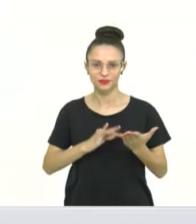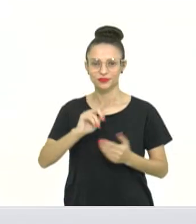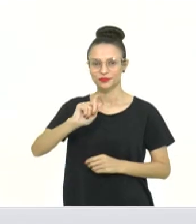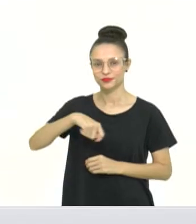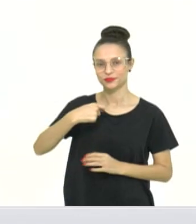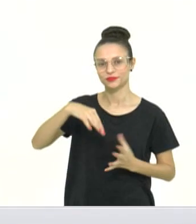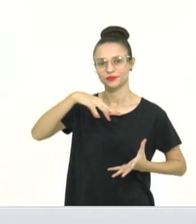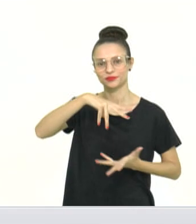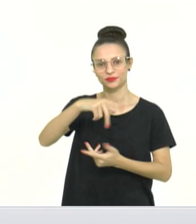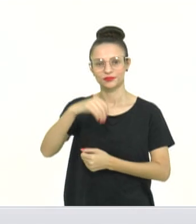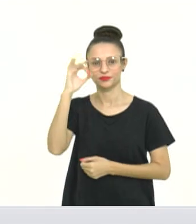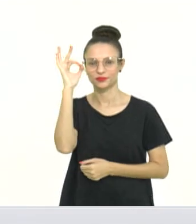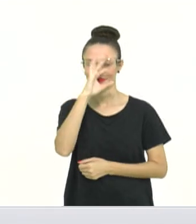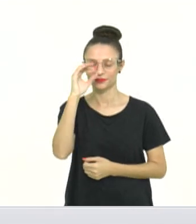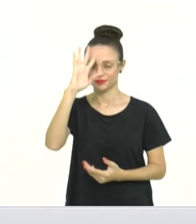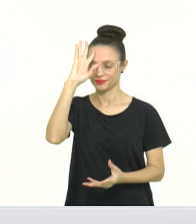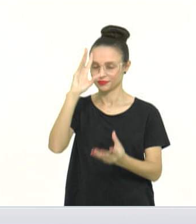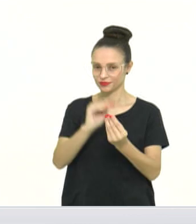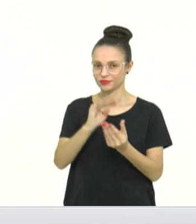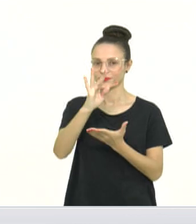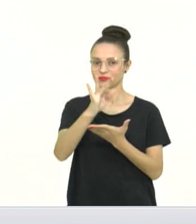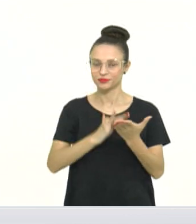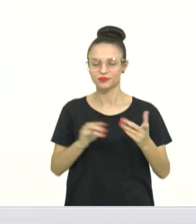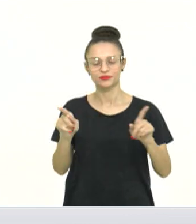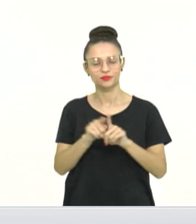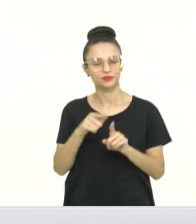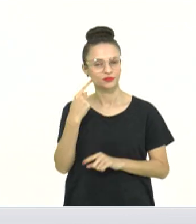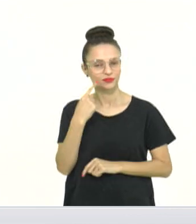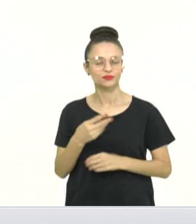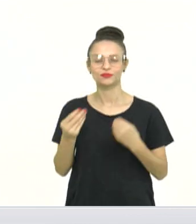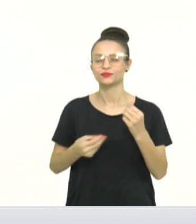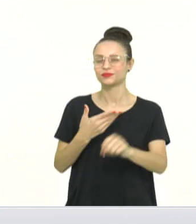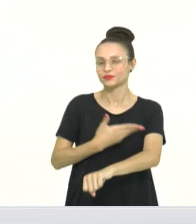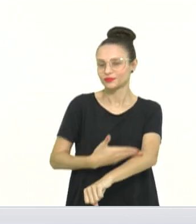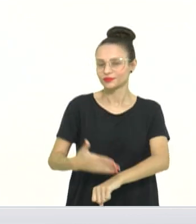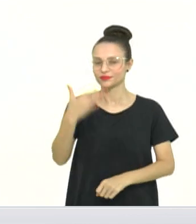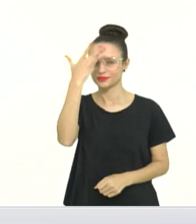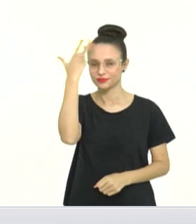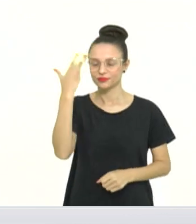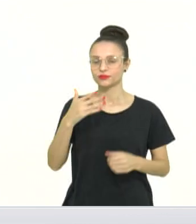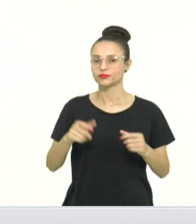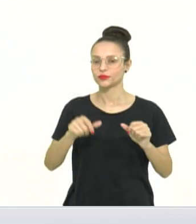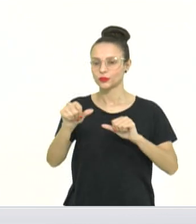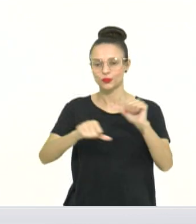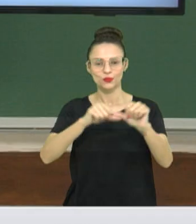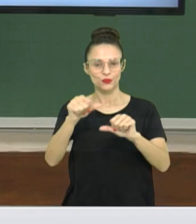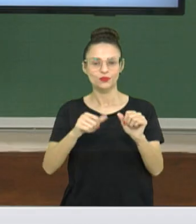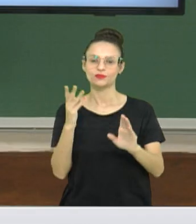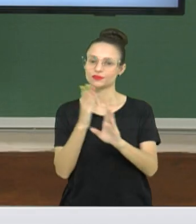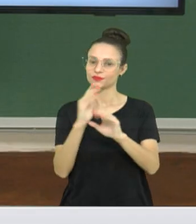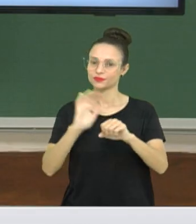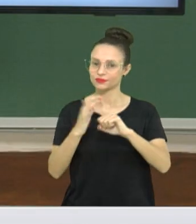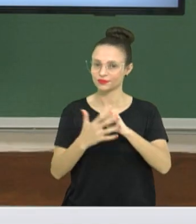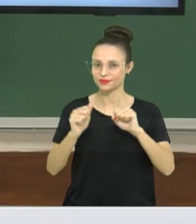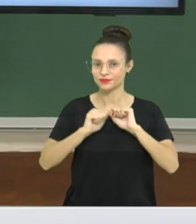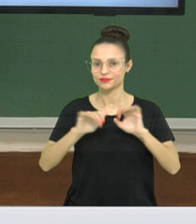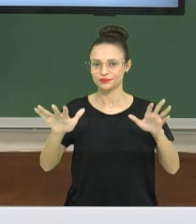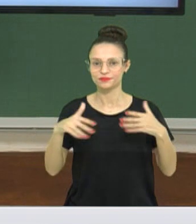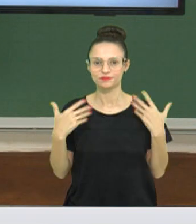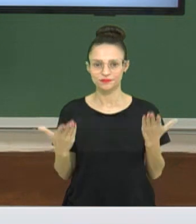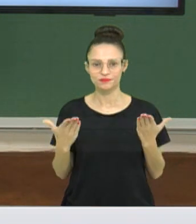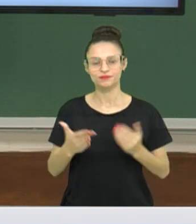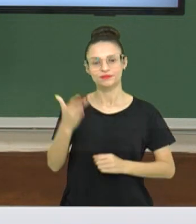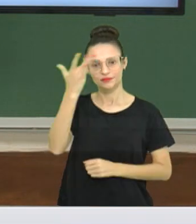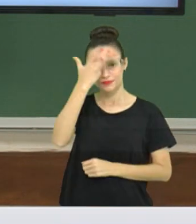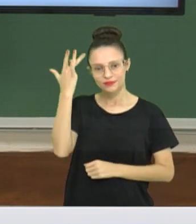Verde, interpretamos esse texto e vimos como os hábitos das pessoas estão mudando ou mudaram com essa pandemia, né? Que